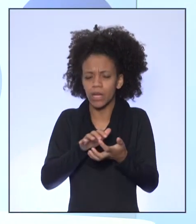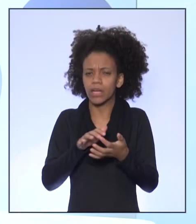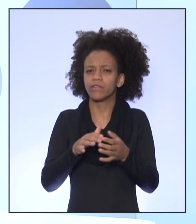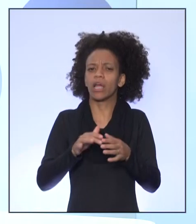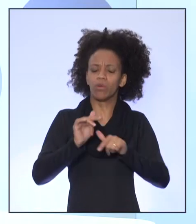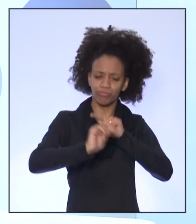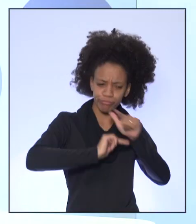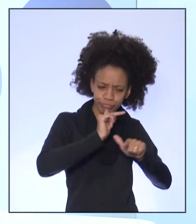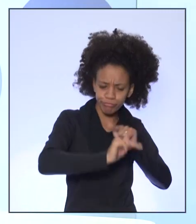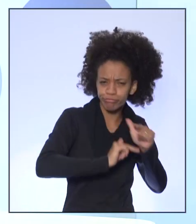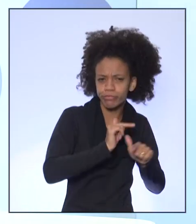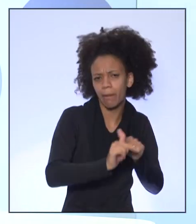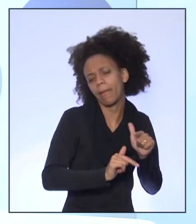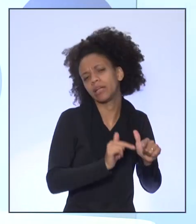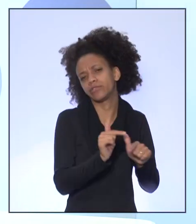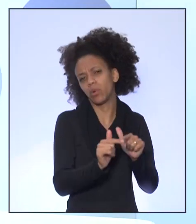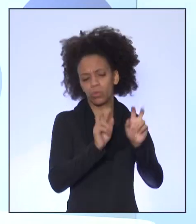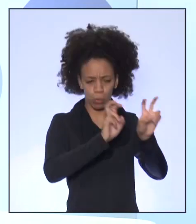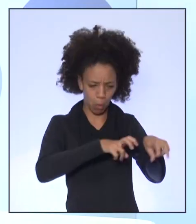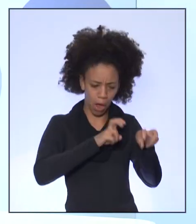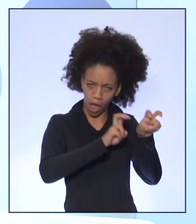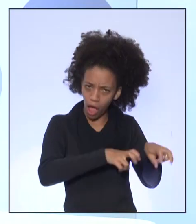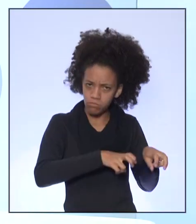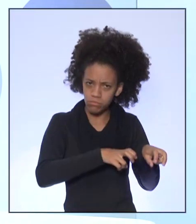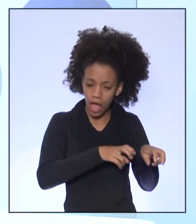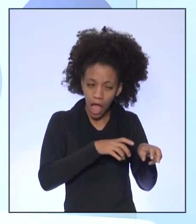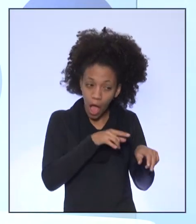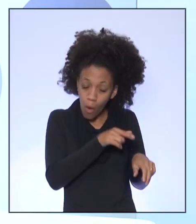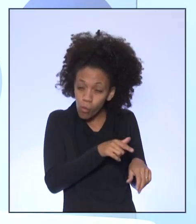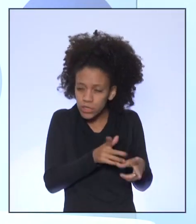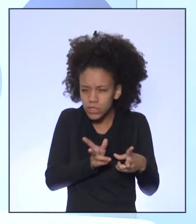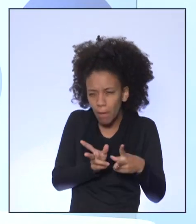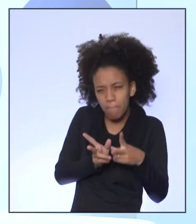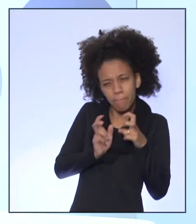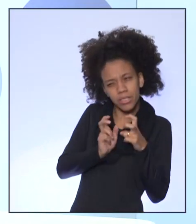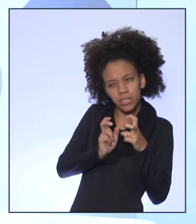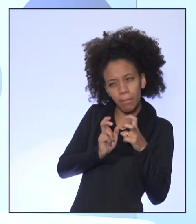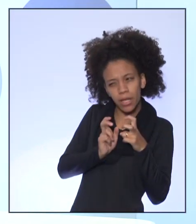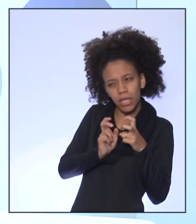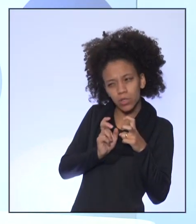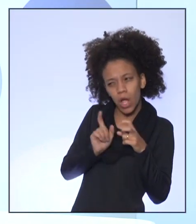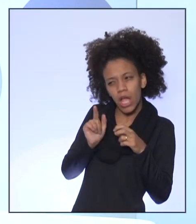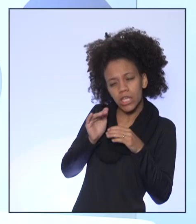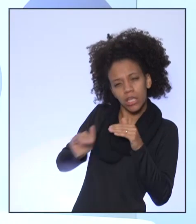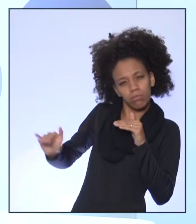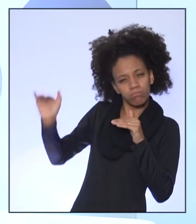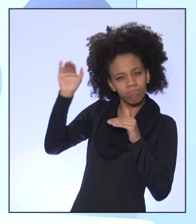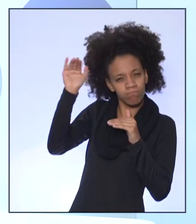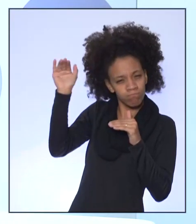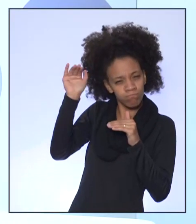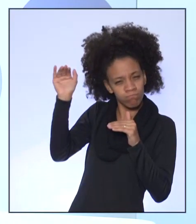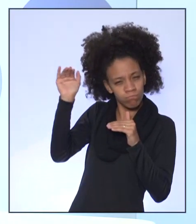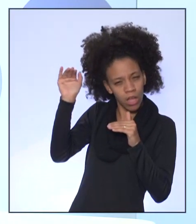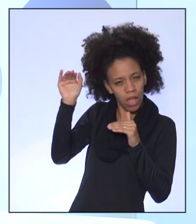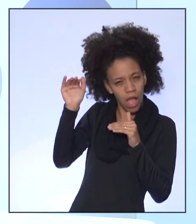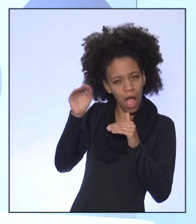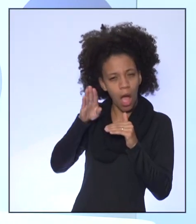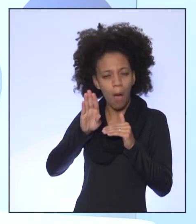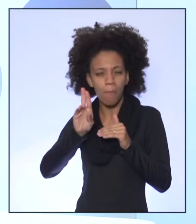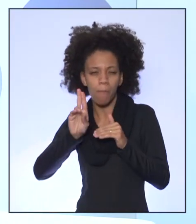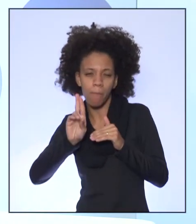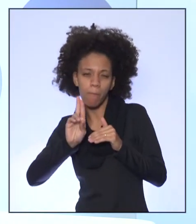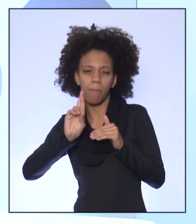trabalhadores rurais e das cidades, quando eles perceberam que a alta nobreza estava, que a